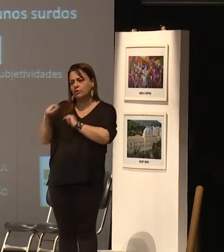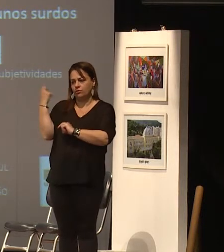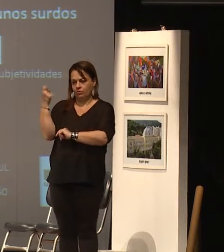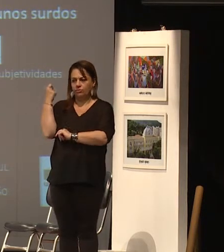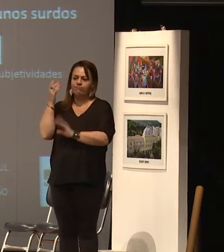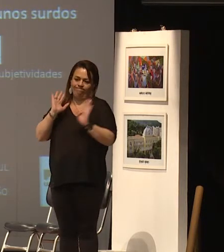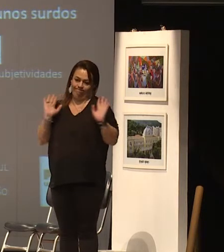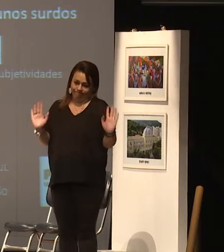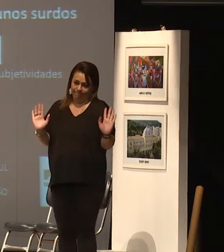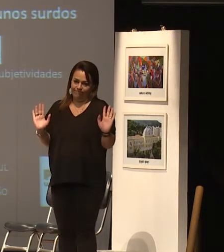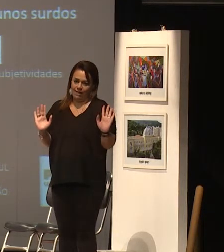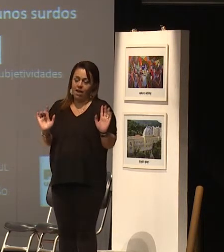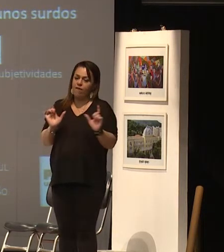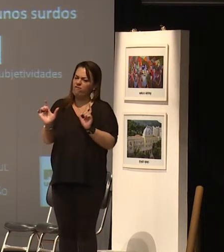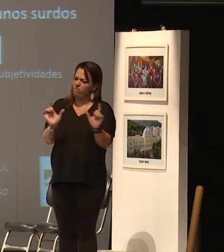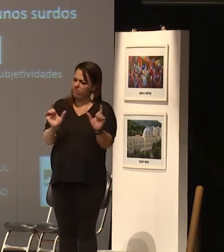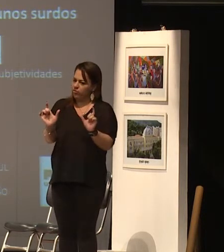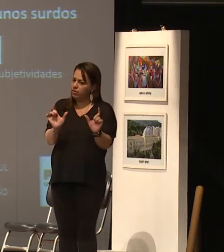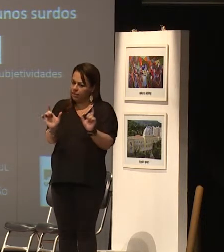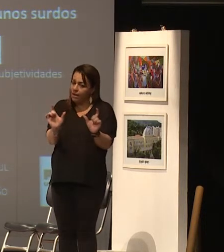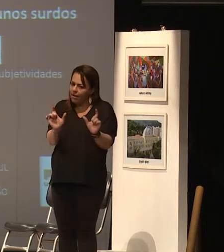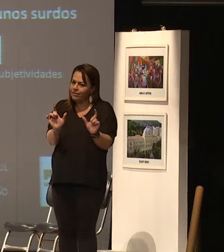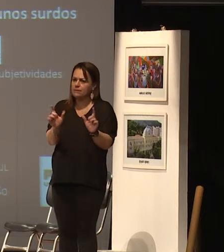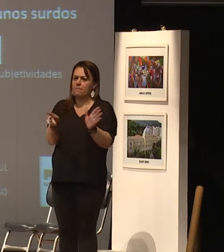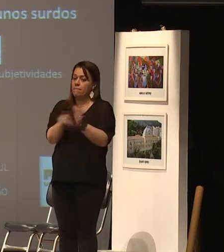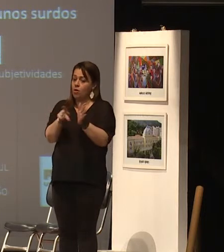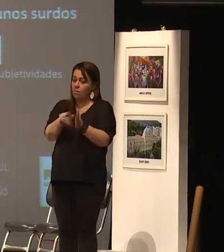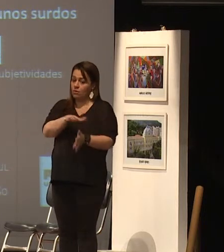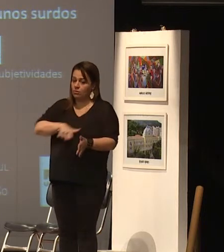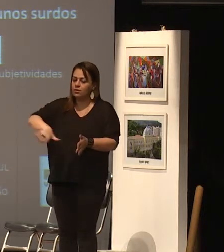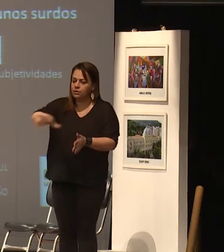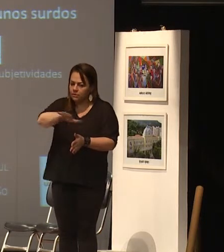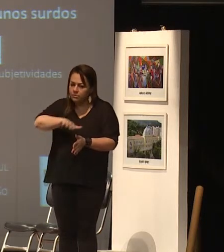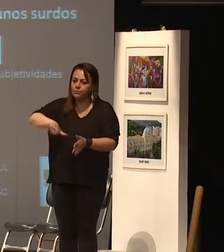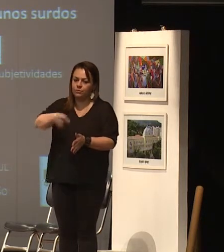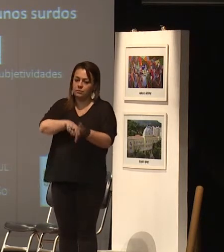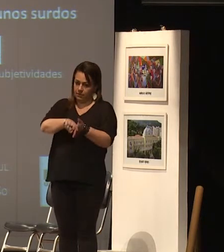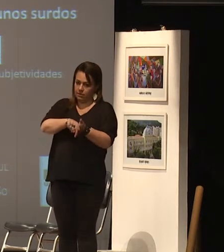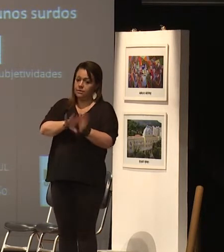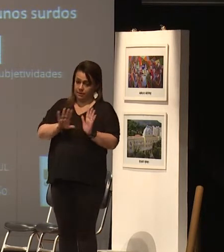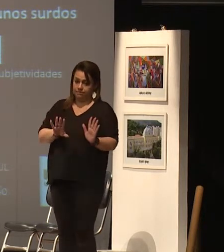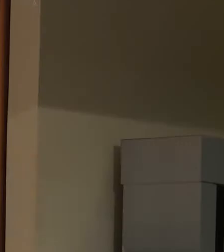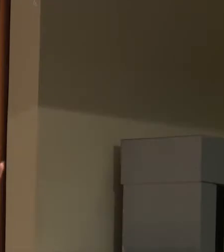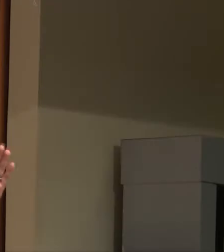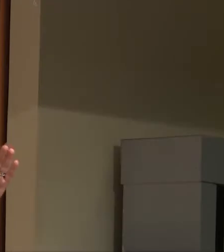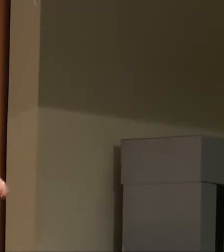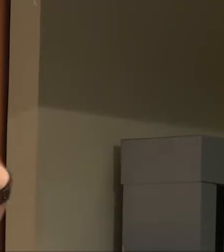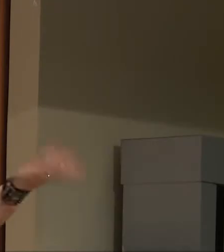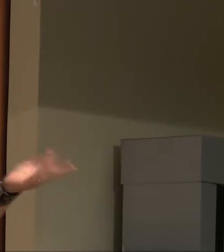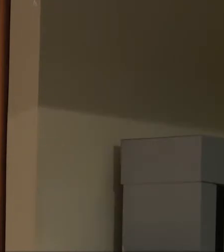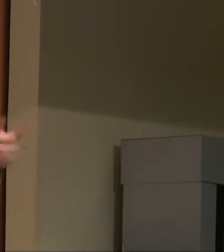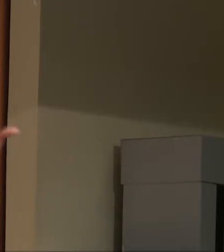alguns sinais que são um pouco diferentes, né, do sul para cá, então algumas palavras, né, da área também, da minha